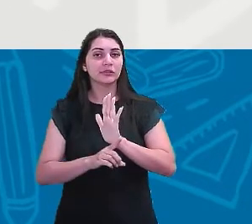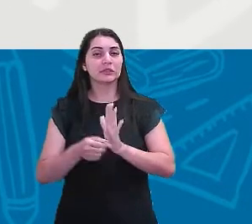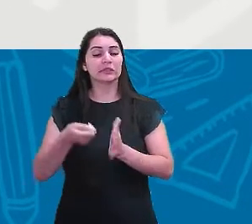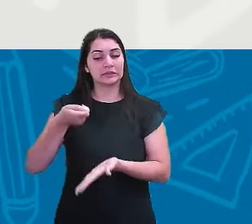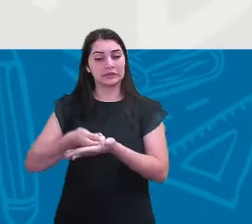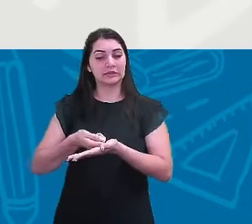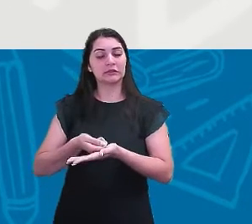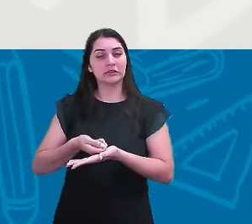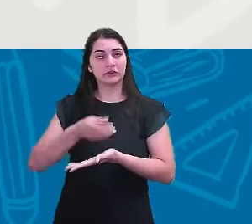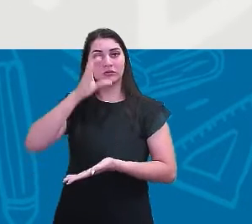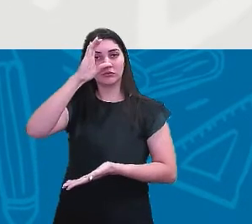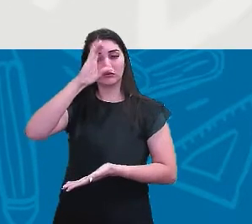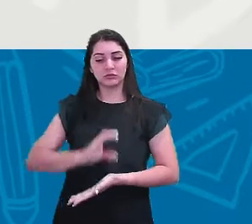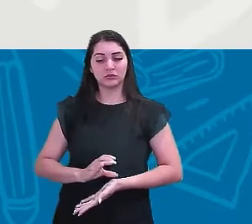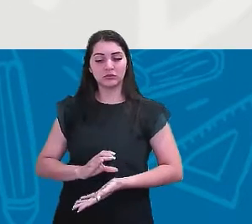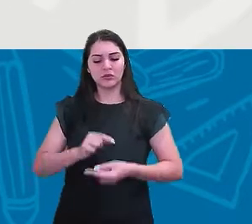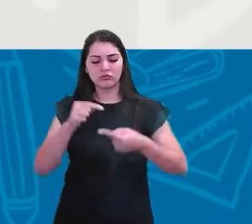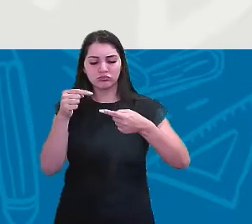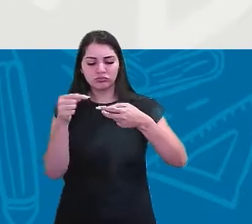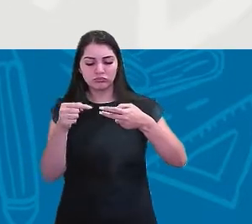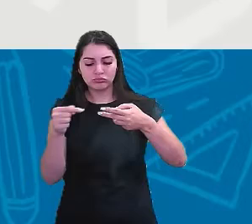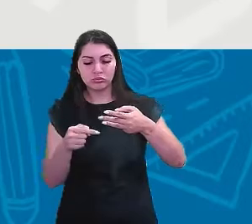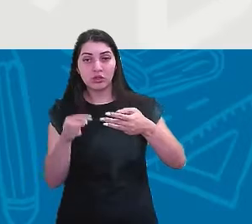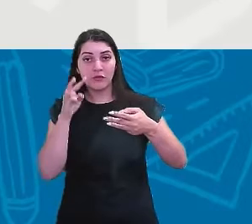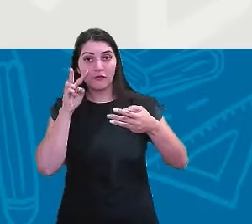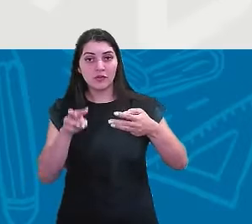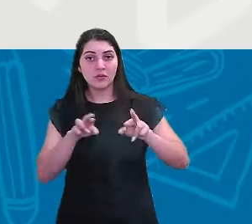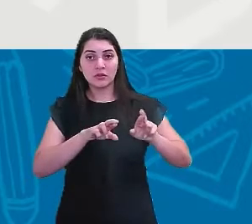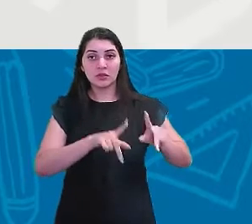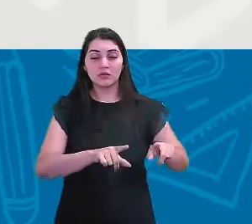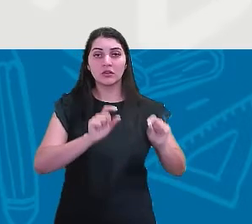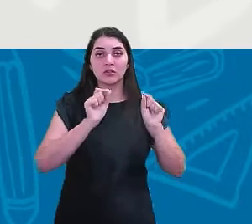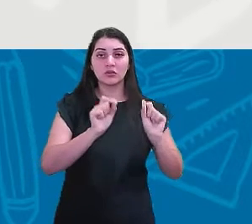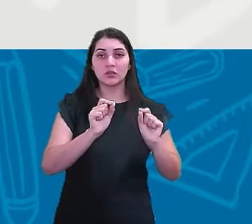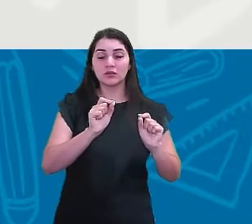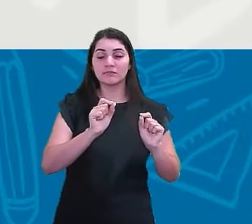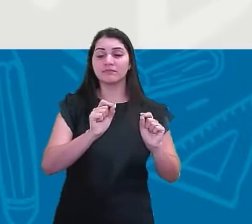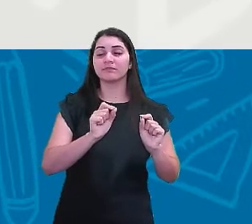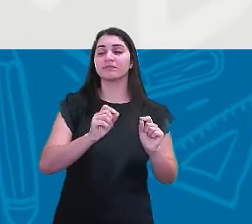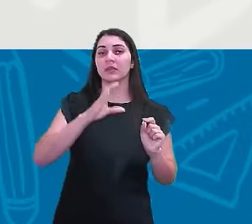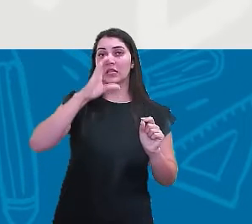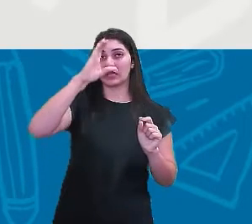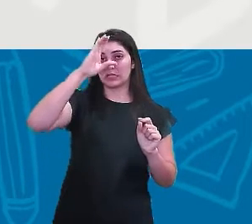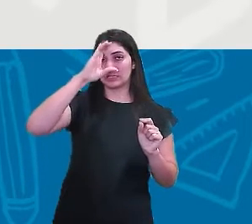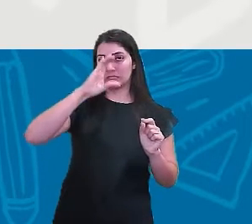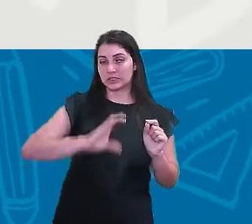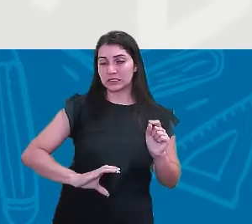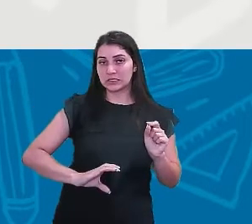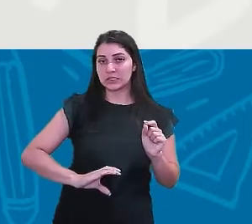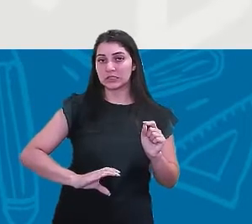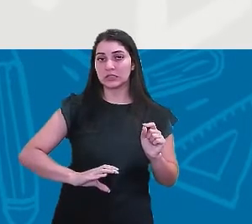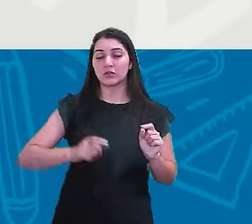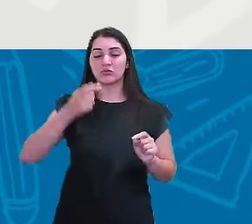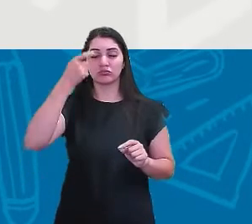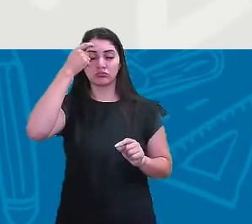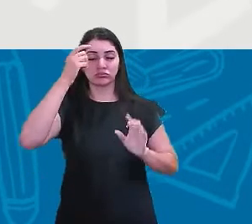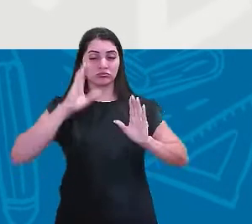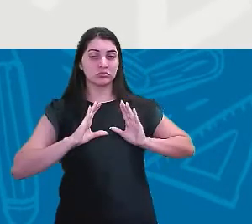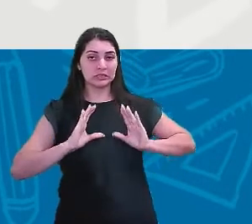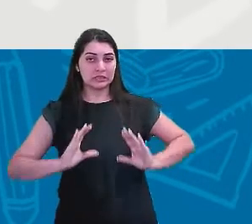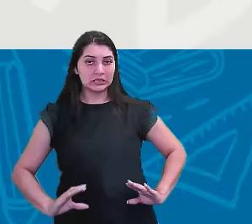cidadão. Conceituamos, vimos a diferença entre o que é cidadão, cidadania e exercer